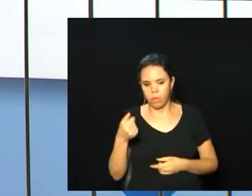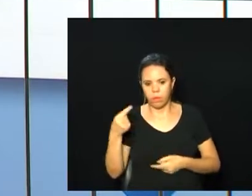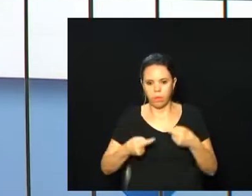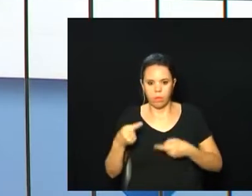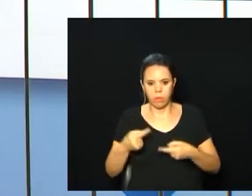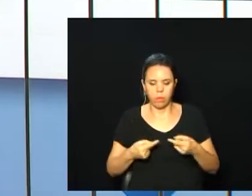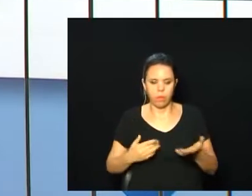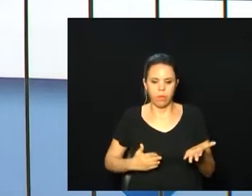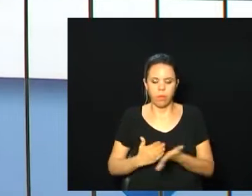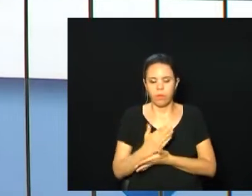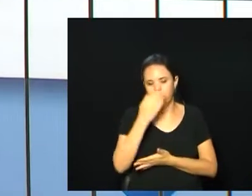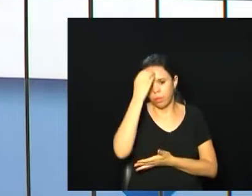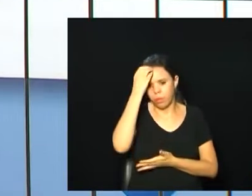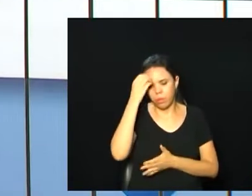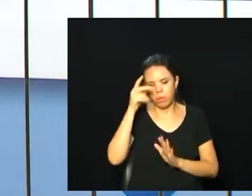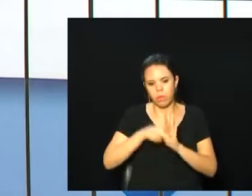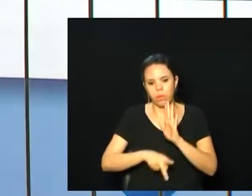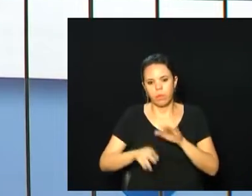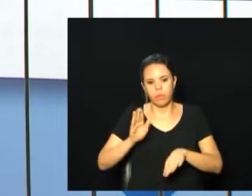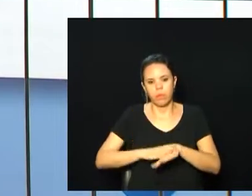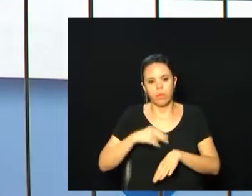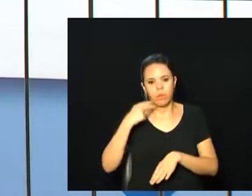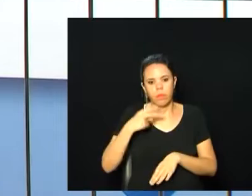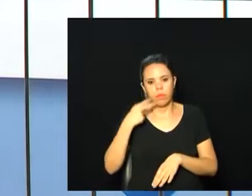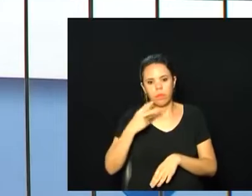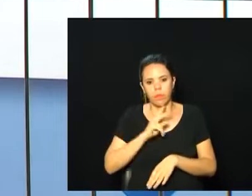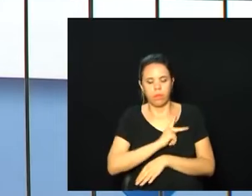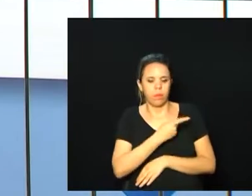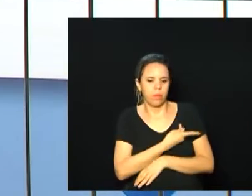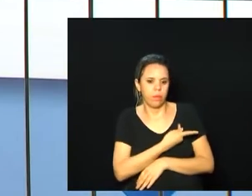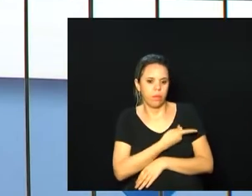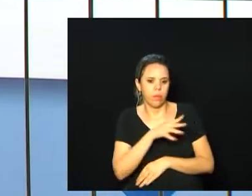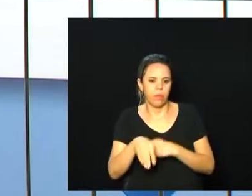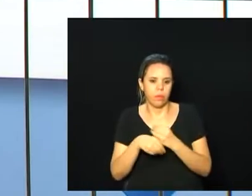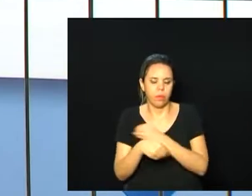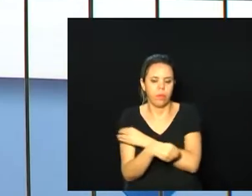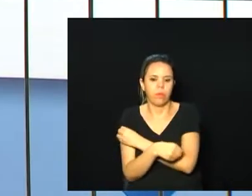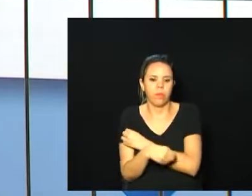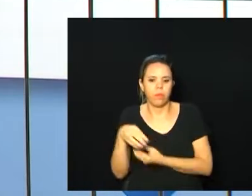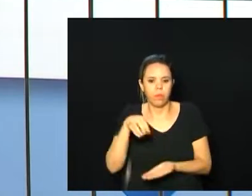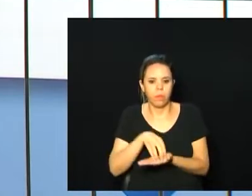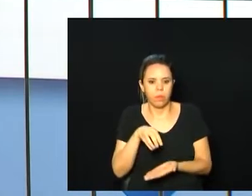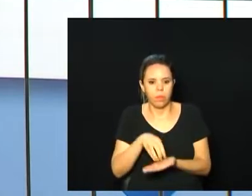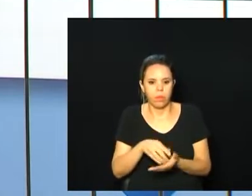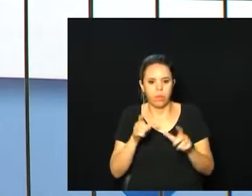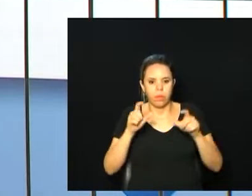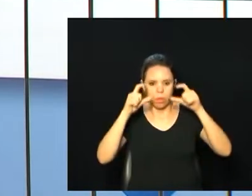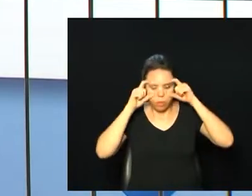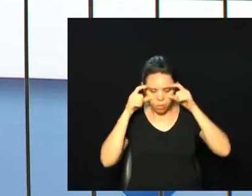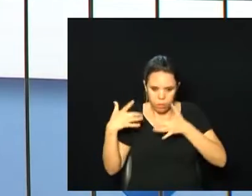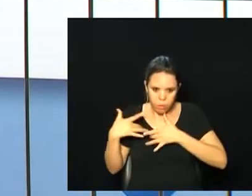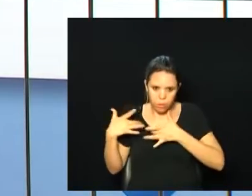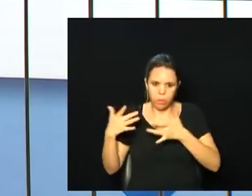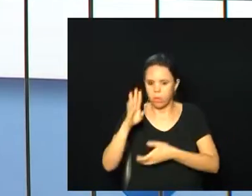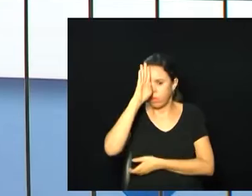discussão e aprovação do projeto de autoria do vereador Paulo Haddad, que institui o Banco de Armação de Óculos para o